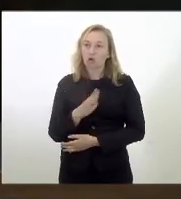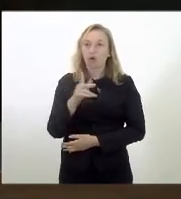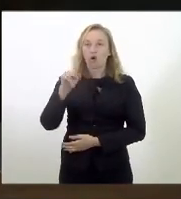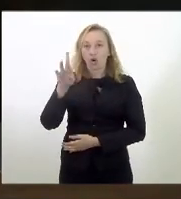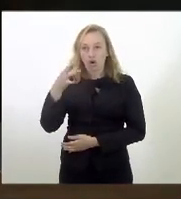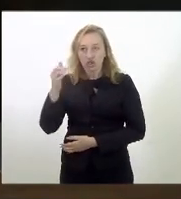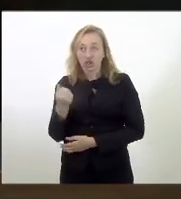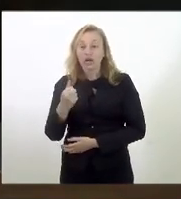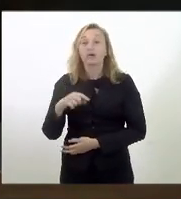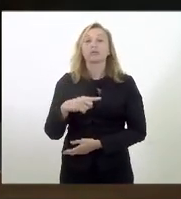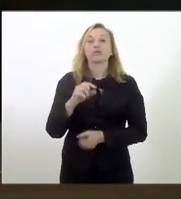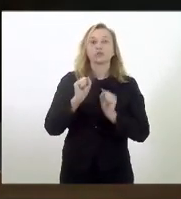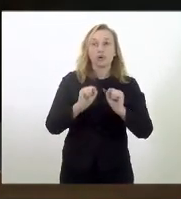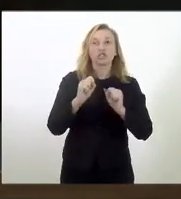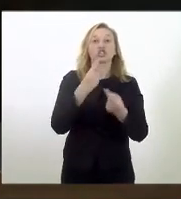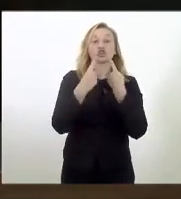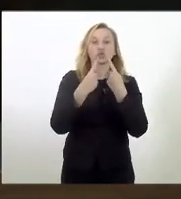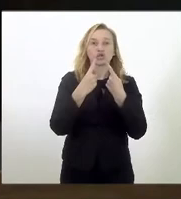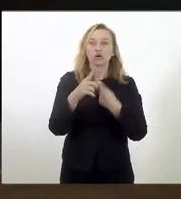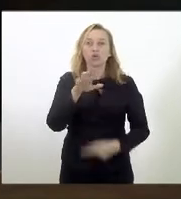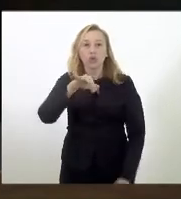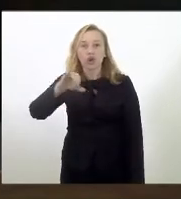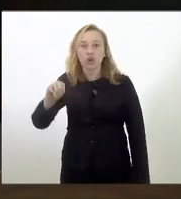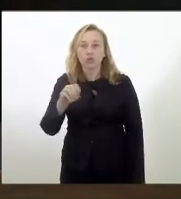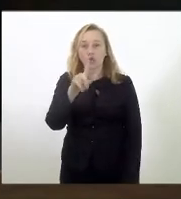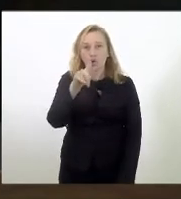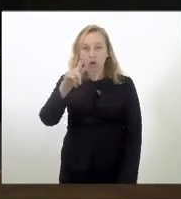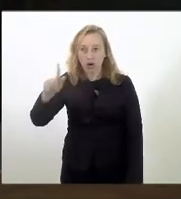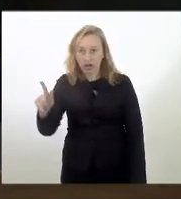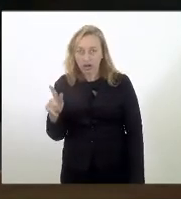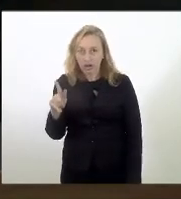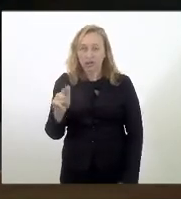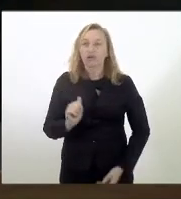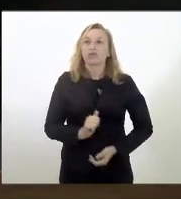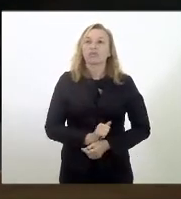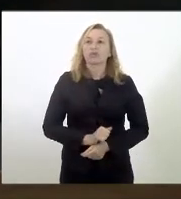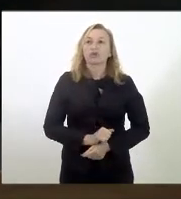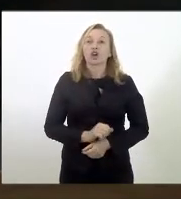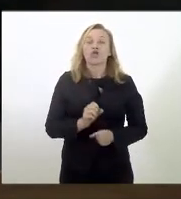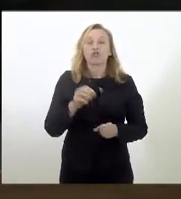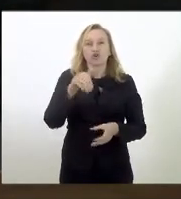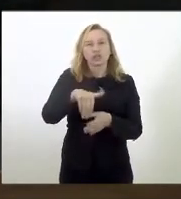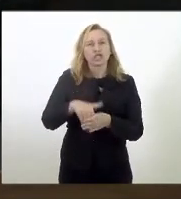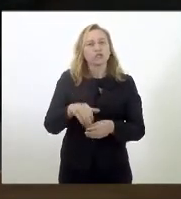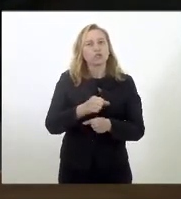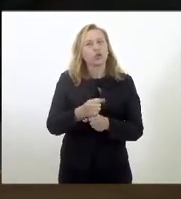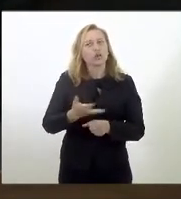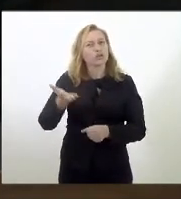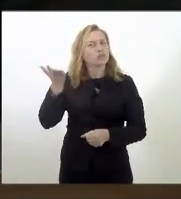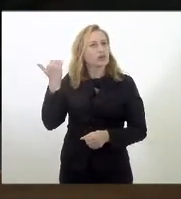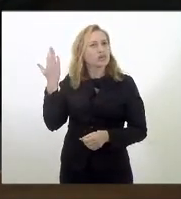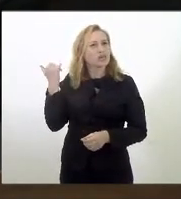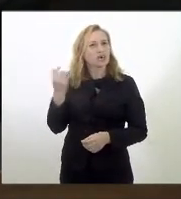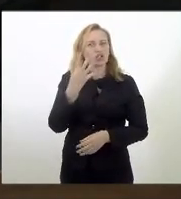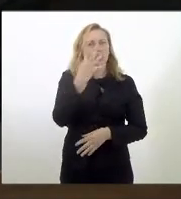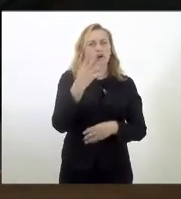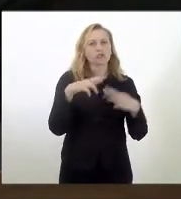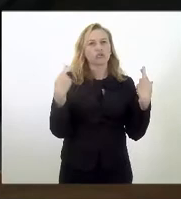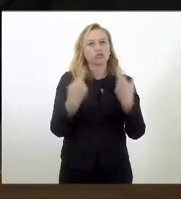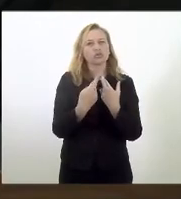para que a gente possa discutir. O Rio Log, votamos no ano passado, após 4 audiências